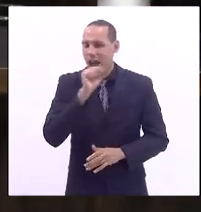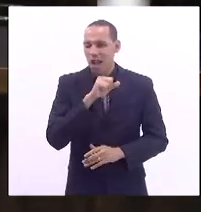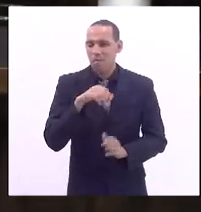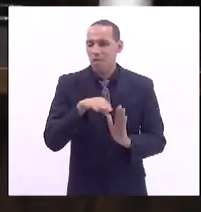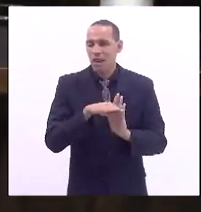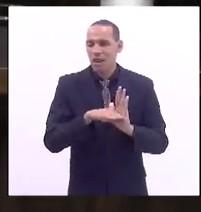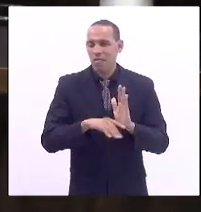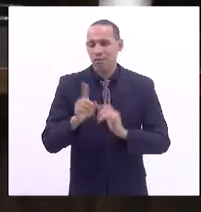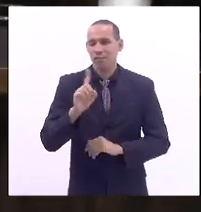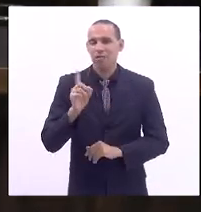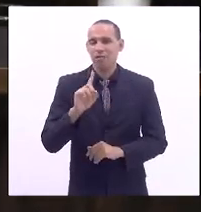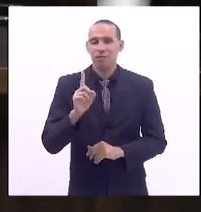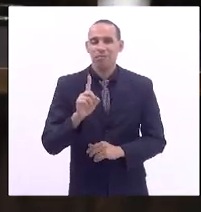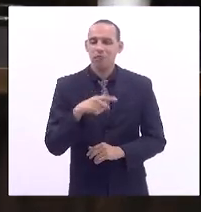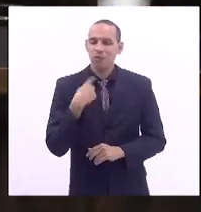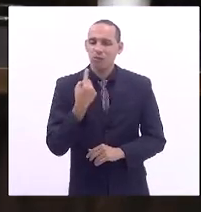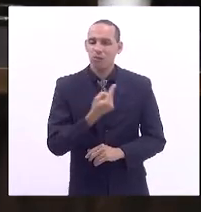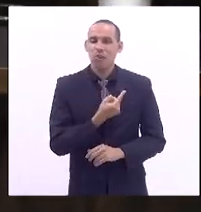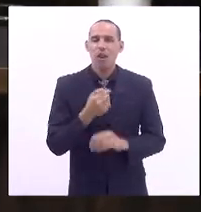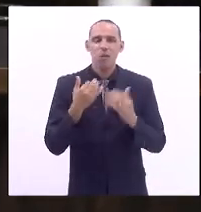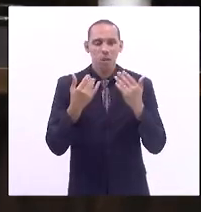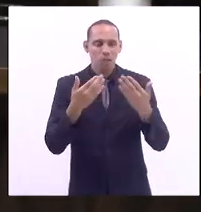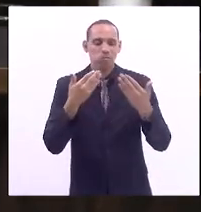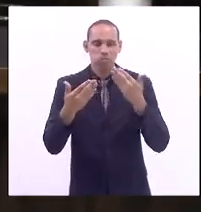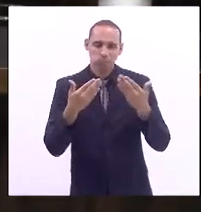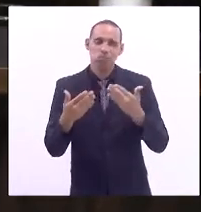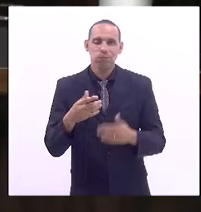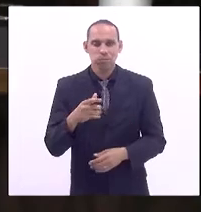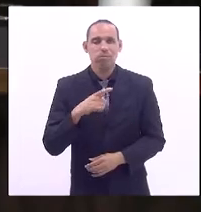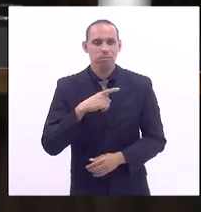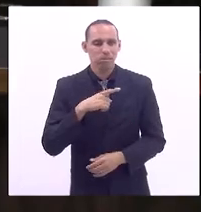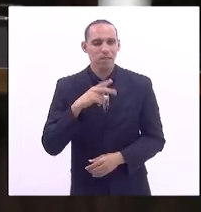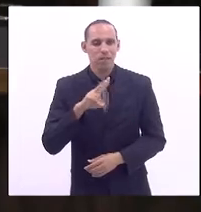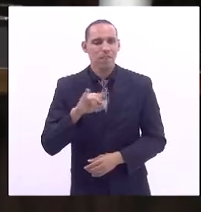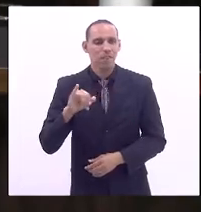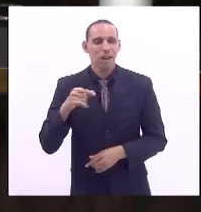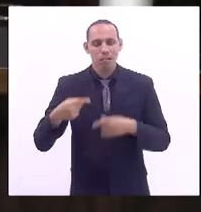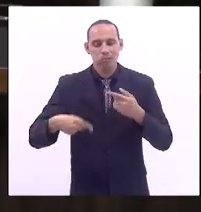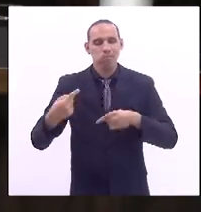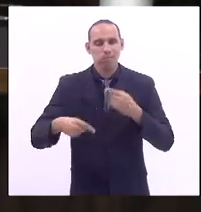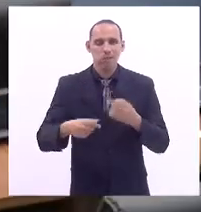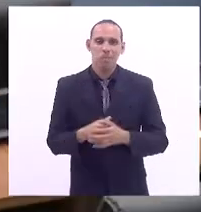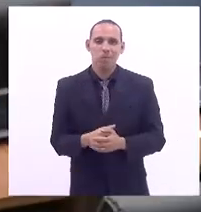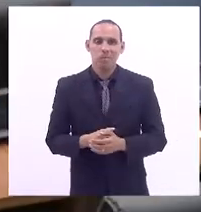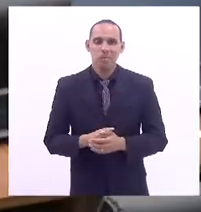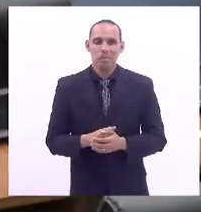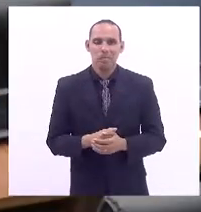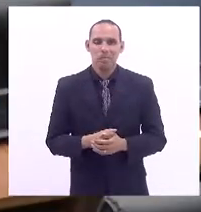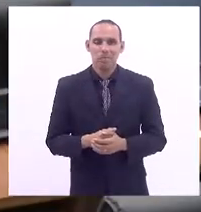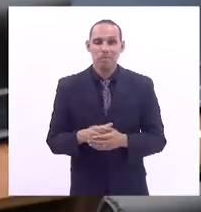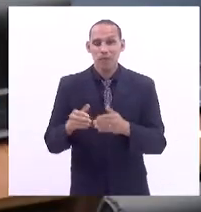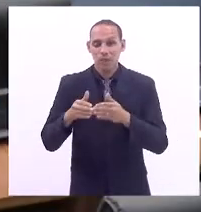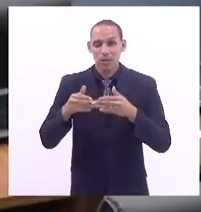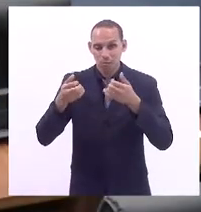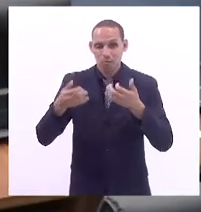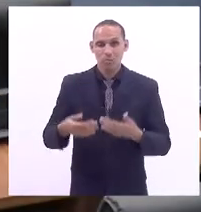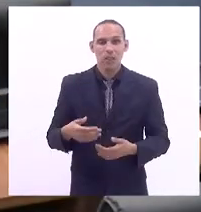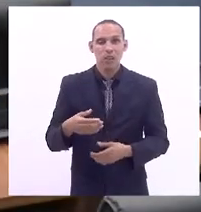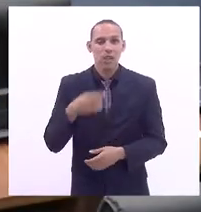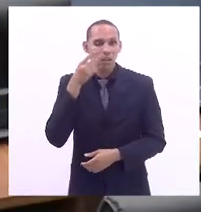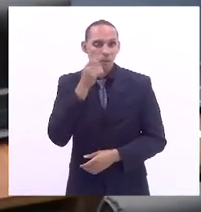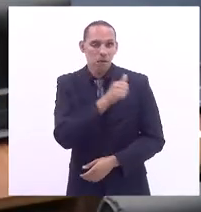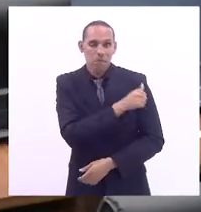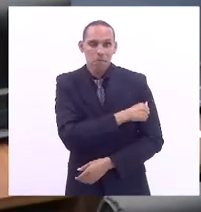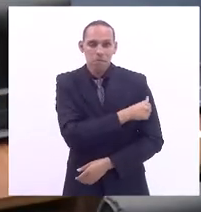falta aí nós vamos realizar uma audiência pública para discutir Lu em questão de horas deputada enfermeira